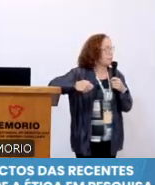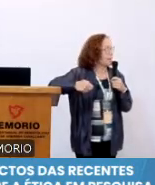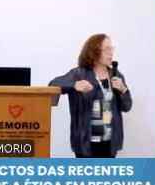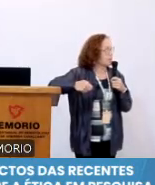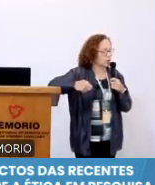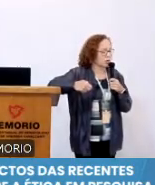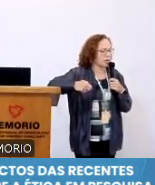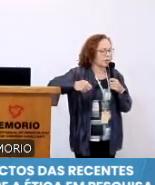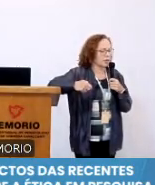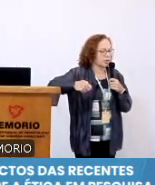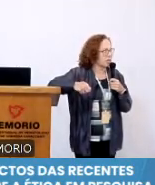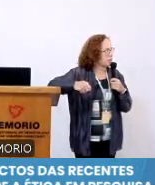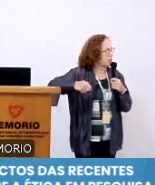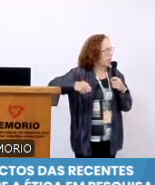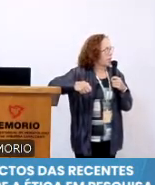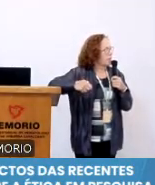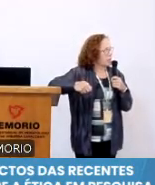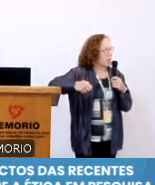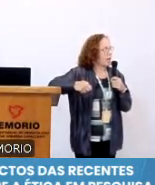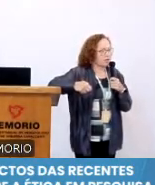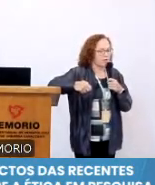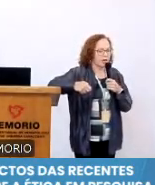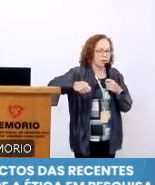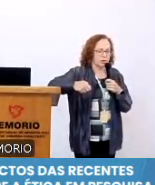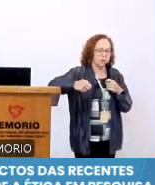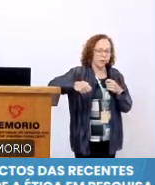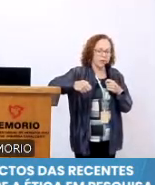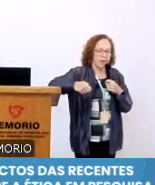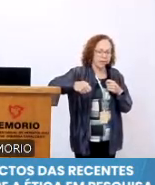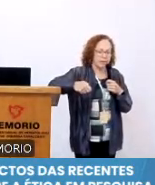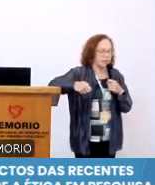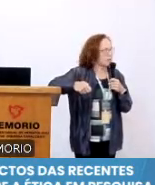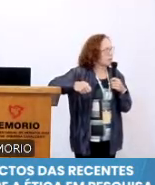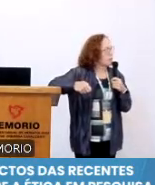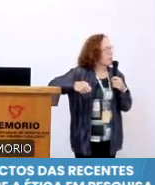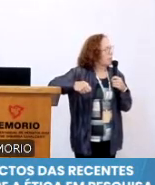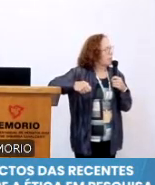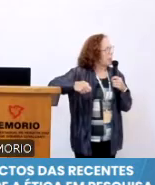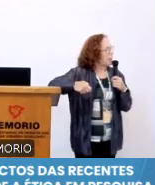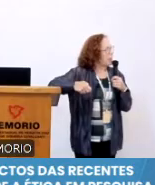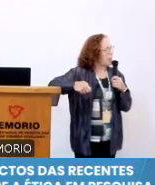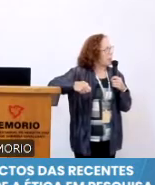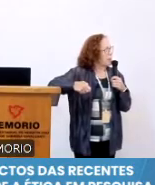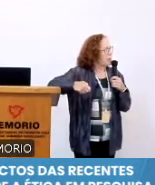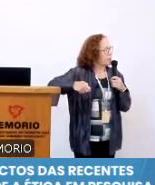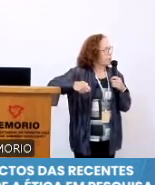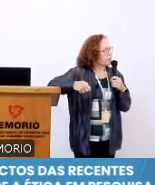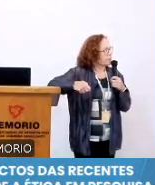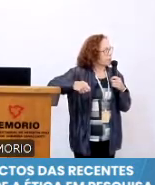desse prazo de 30 dias, se há, de fato, pendências,